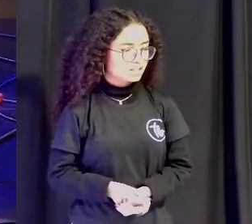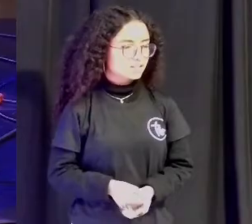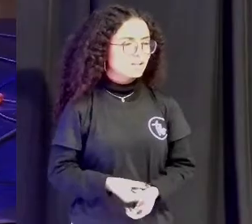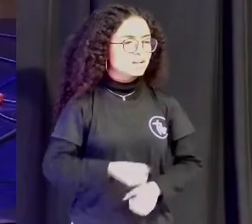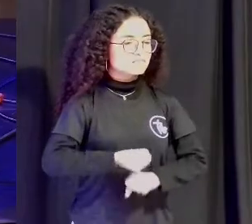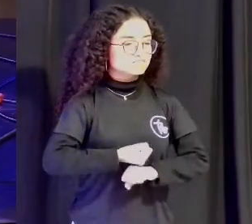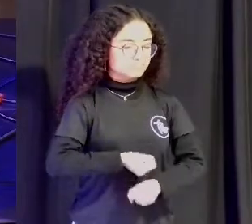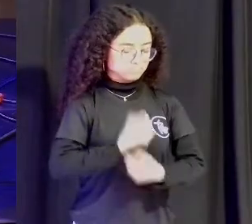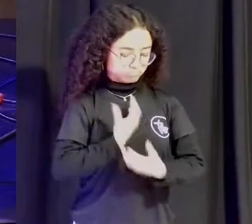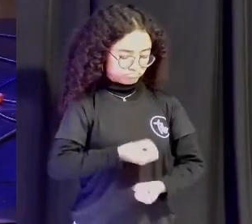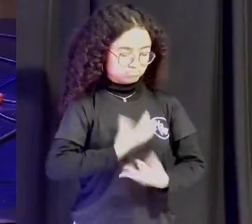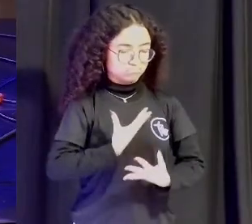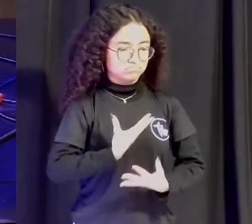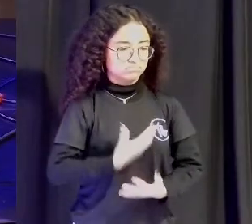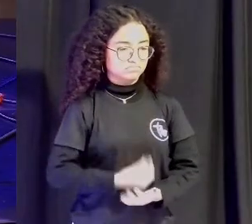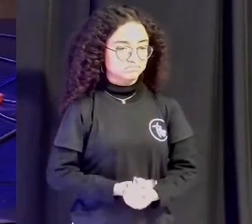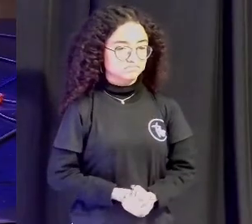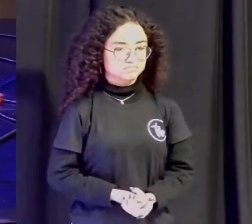frutíferos,